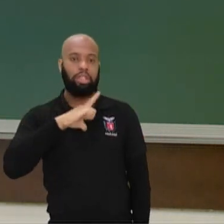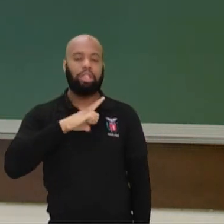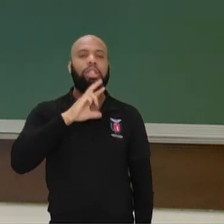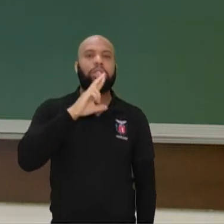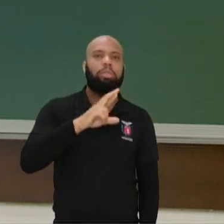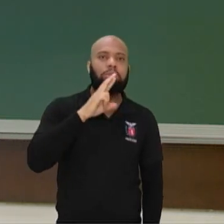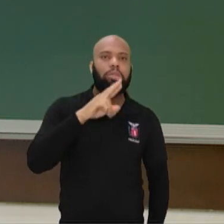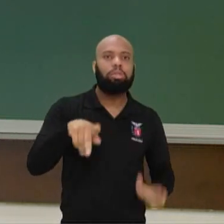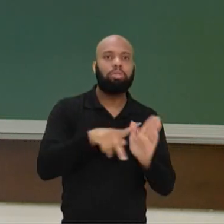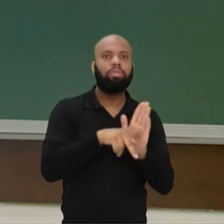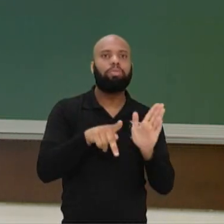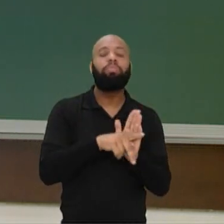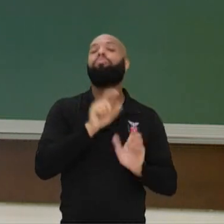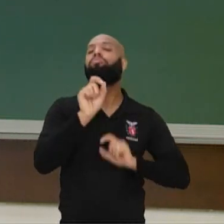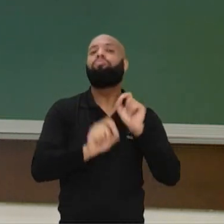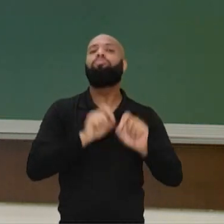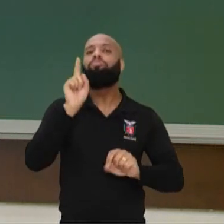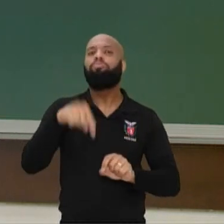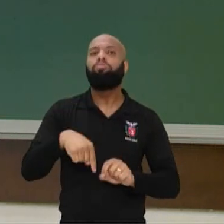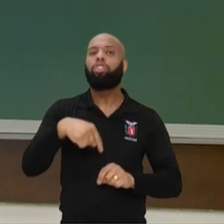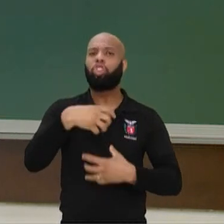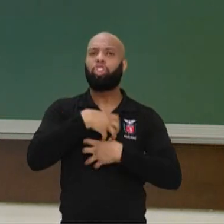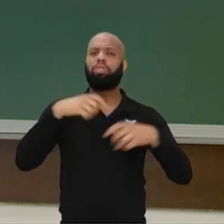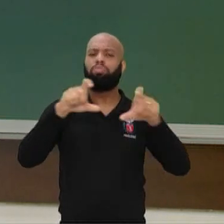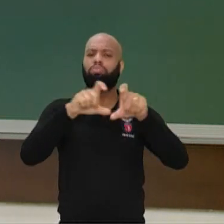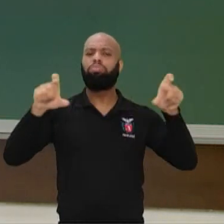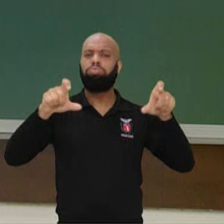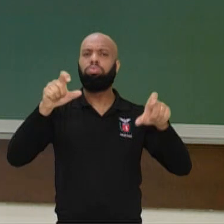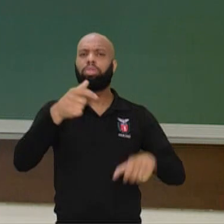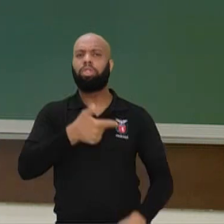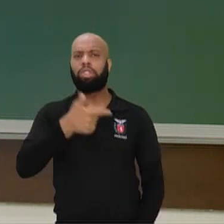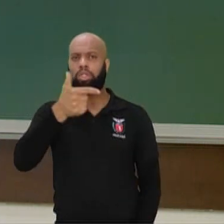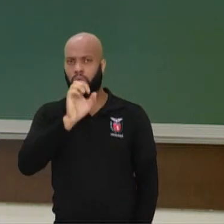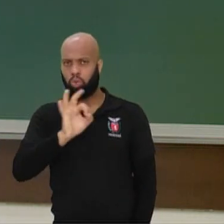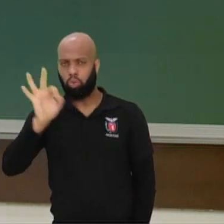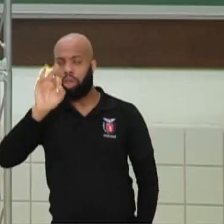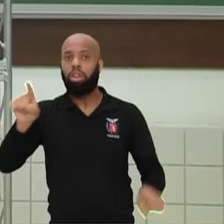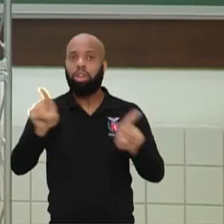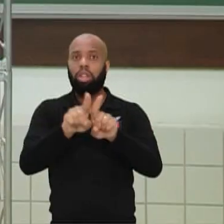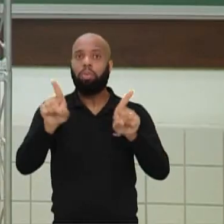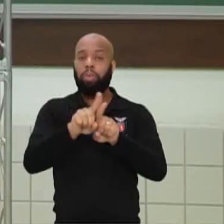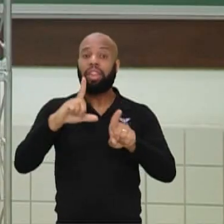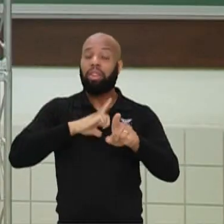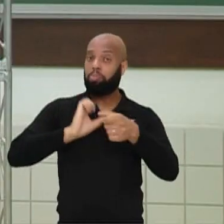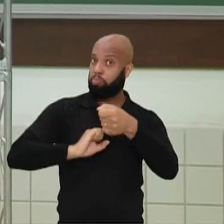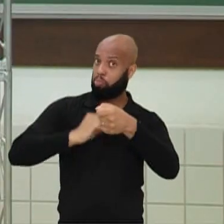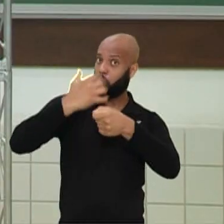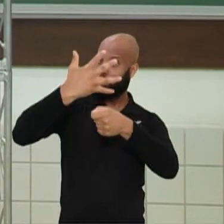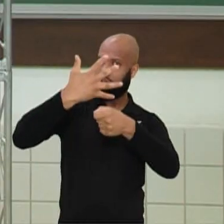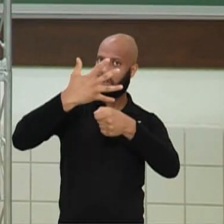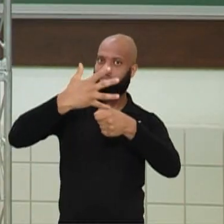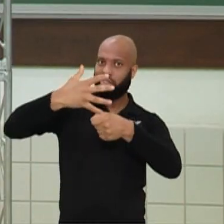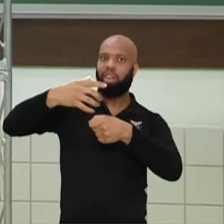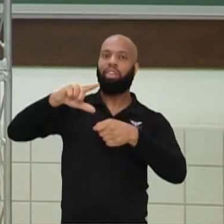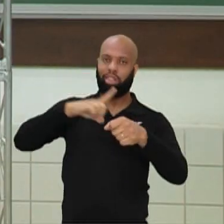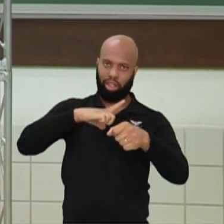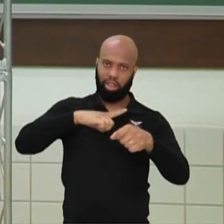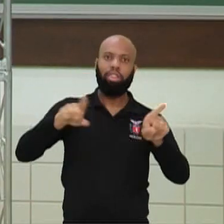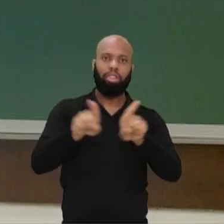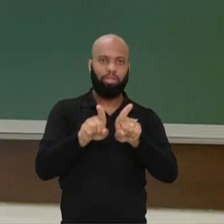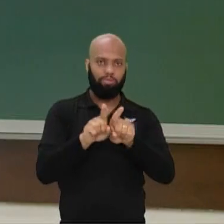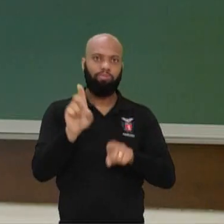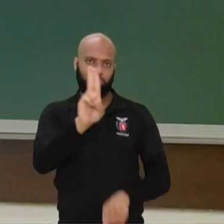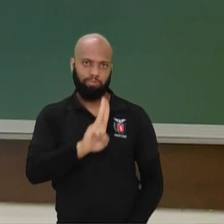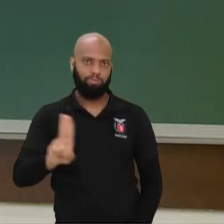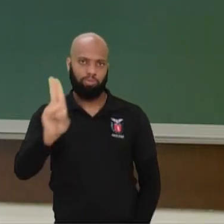grau 2 e as potências na unidade imaginária. Nós vamos continuar fazendo